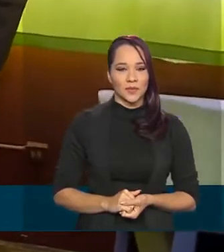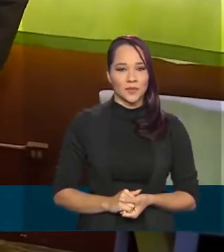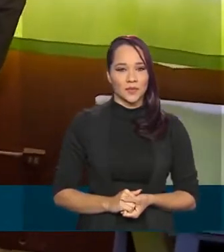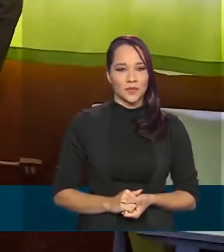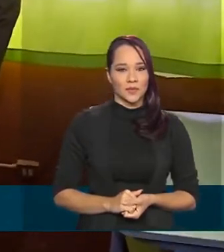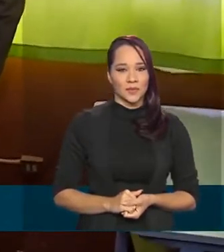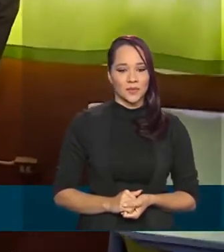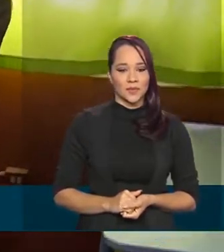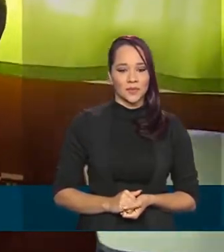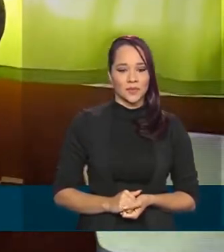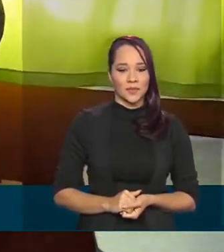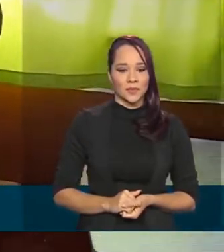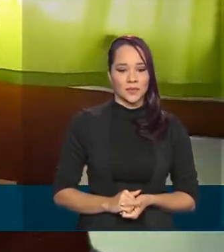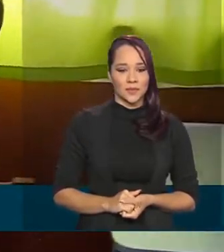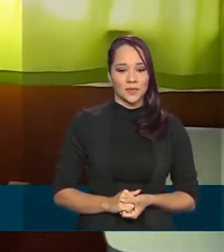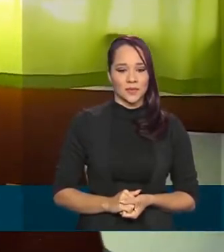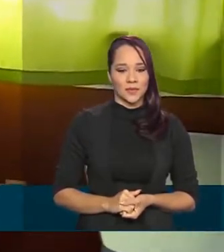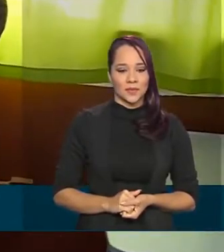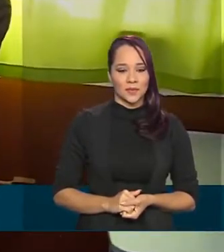Sempre